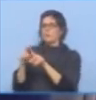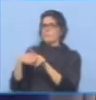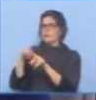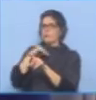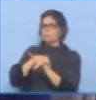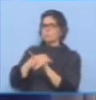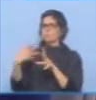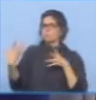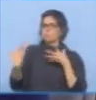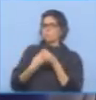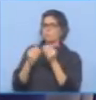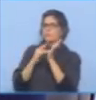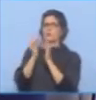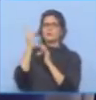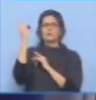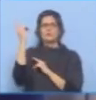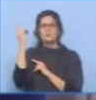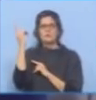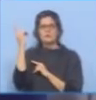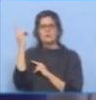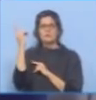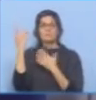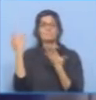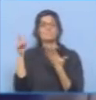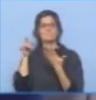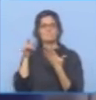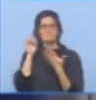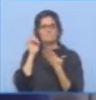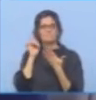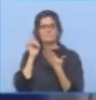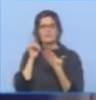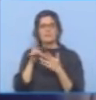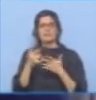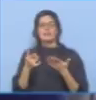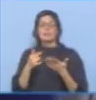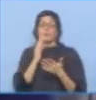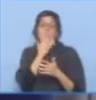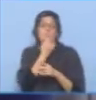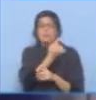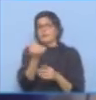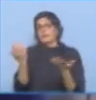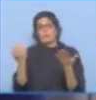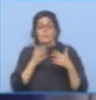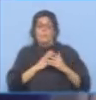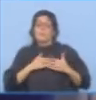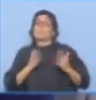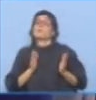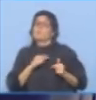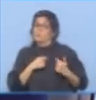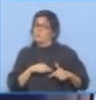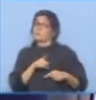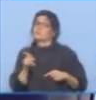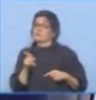mesmo Senhor Jesus, obviamente, não é? Mas portanto isso também agora depende de cada um, da abertura de cada um, falámos há pouco,